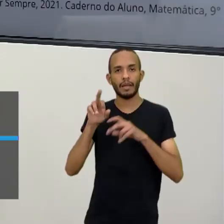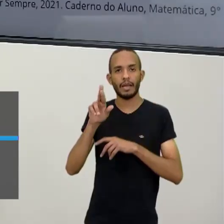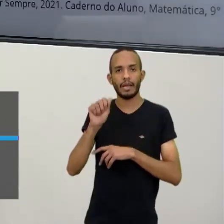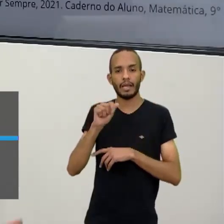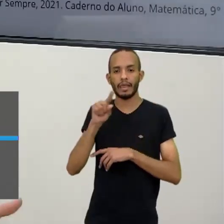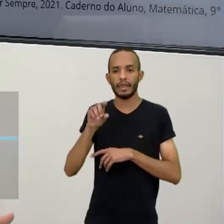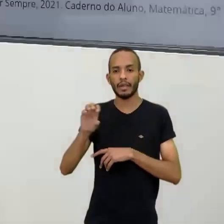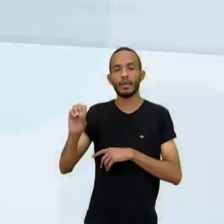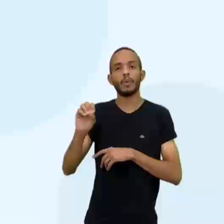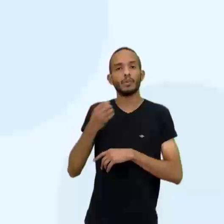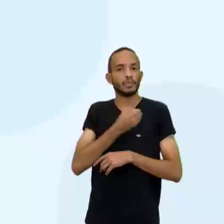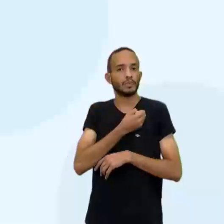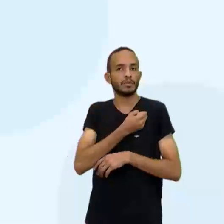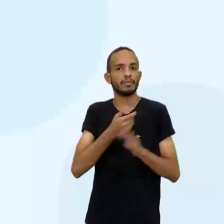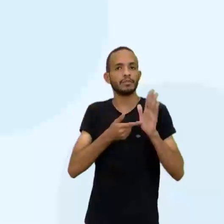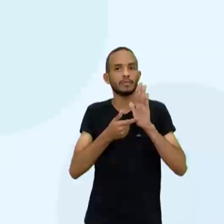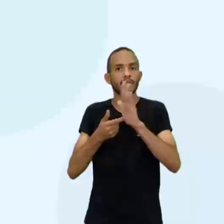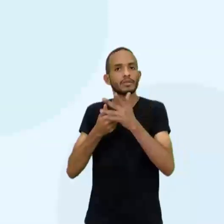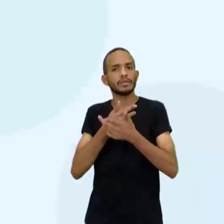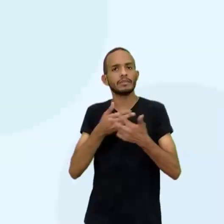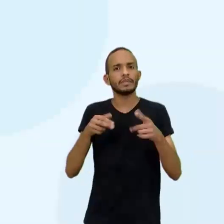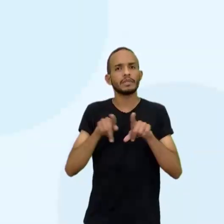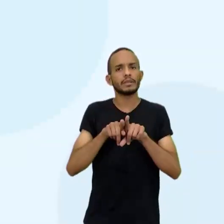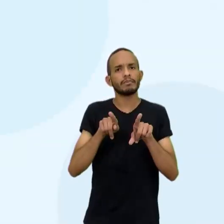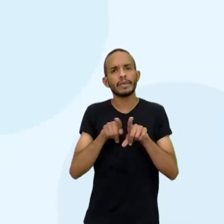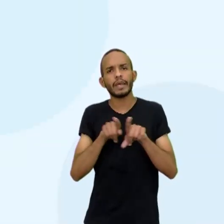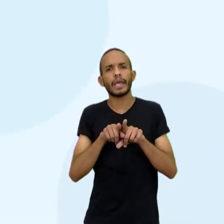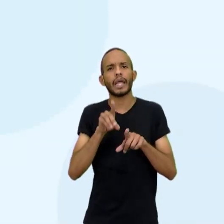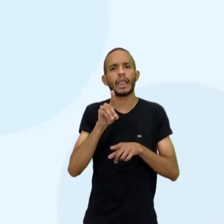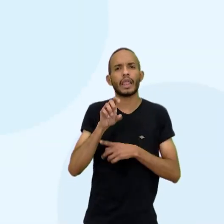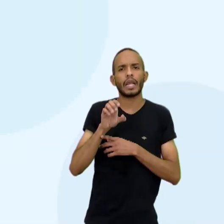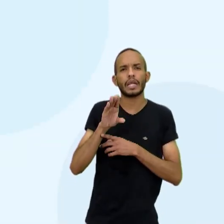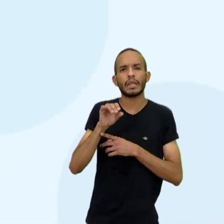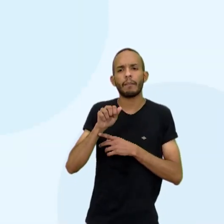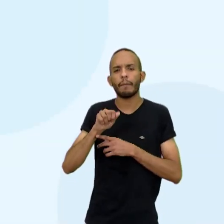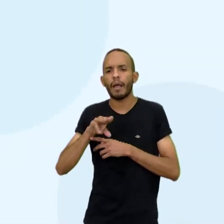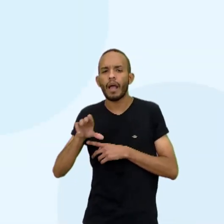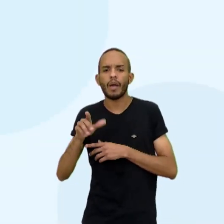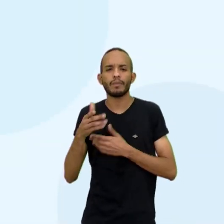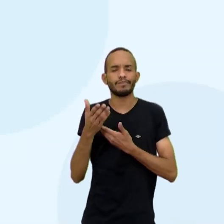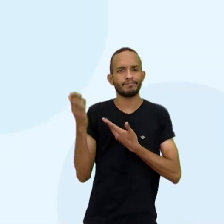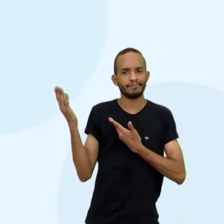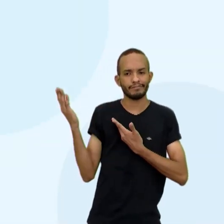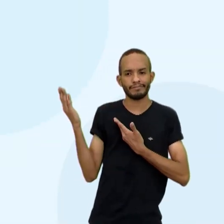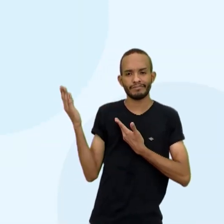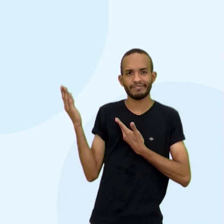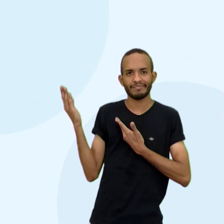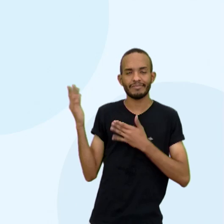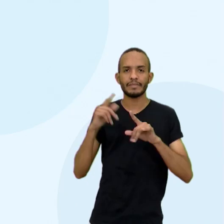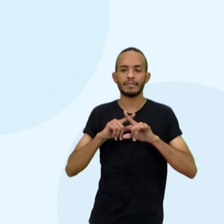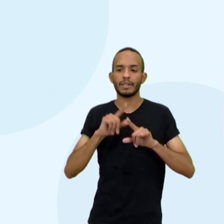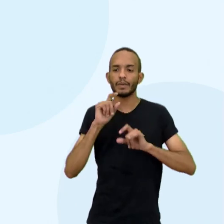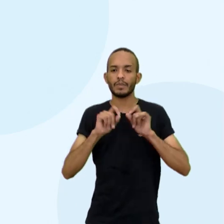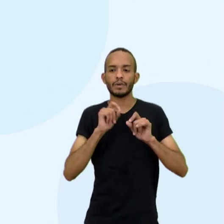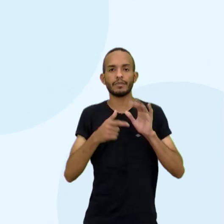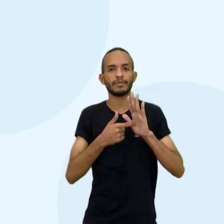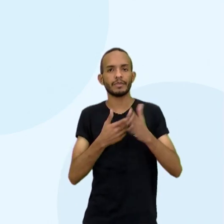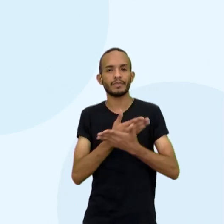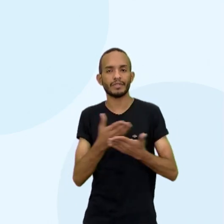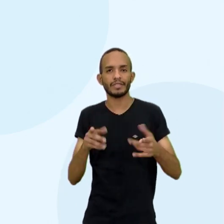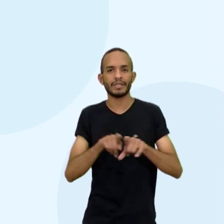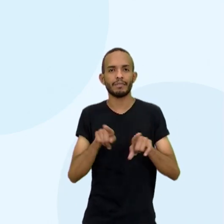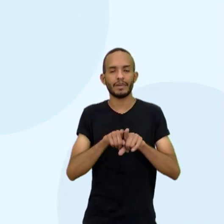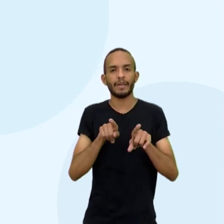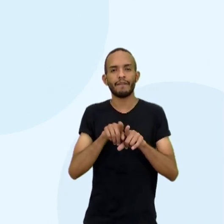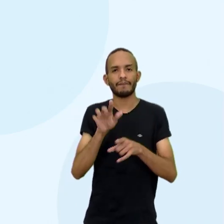os números aqui aparecem pra gente em formas decimais, né? E a gente ficaria melhor se a gente tivesse colocado em decimal. Mas o que eu coloquei aqui pra vocês, eu vou